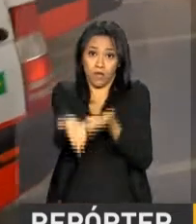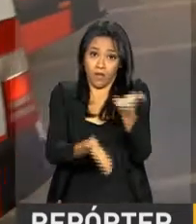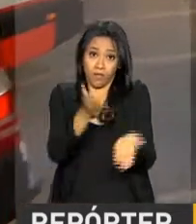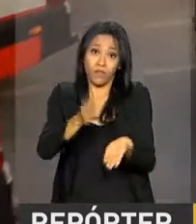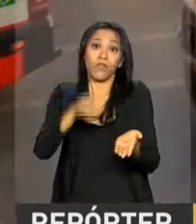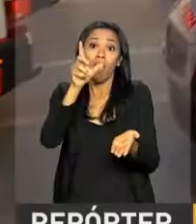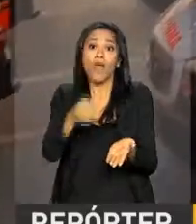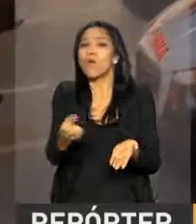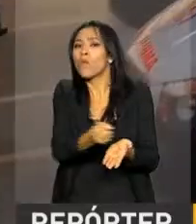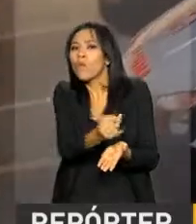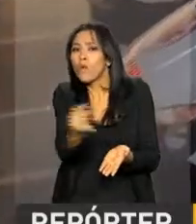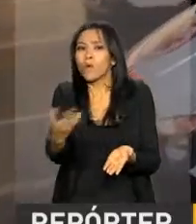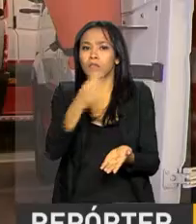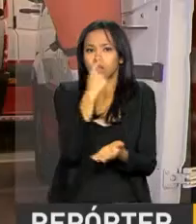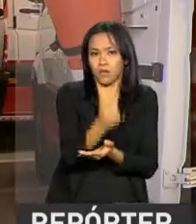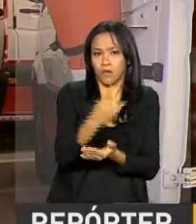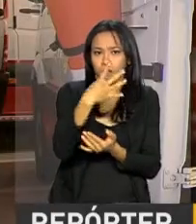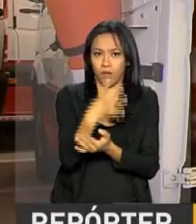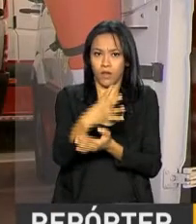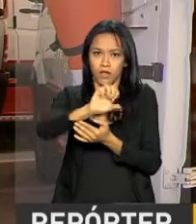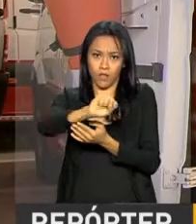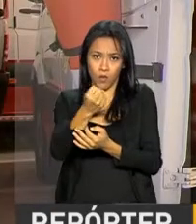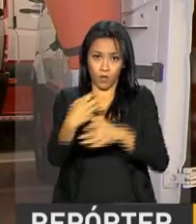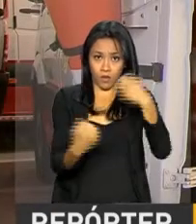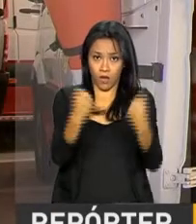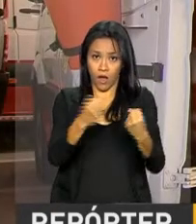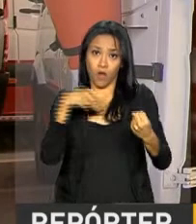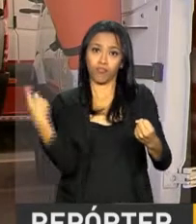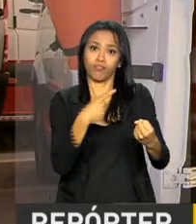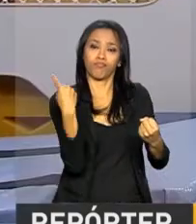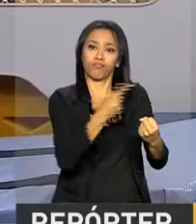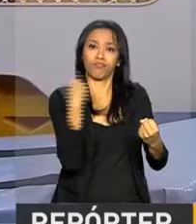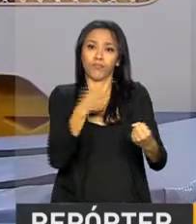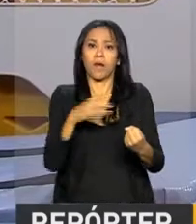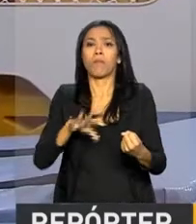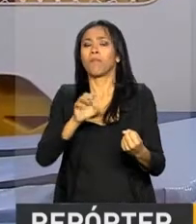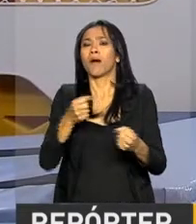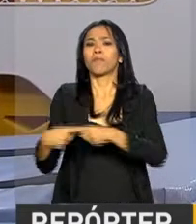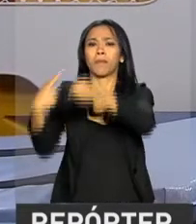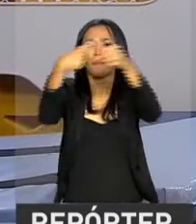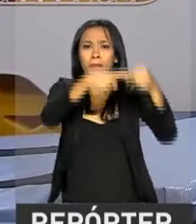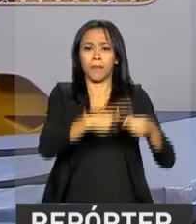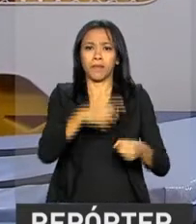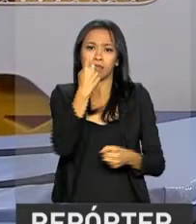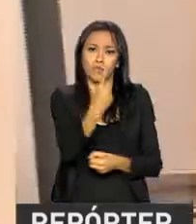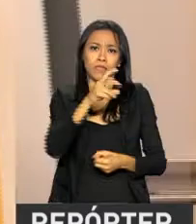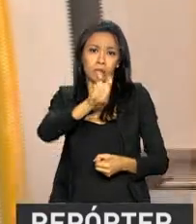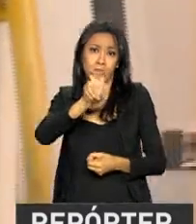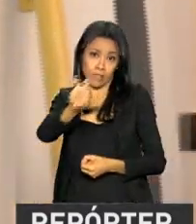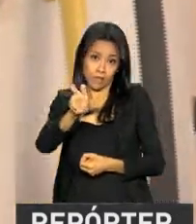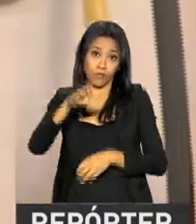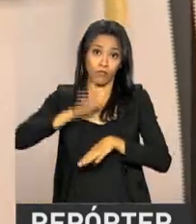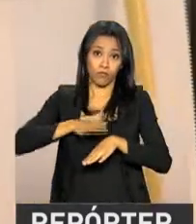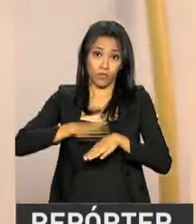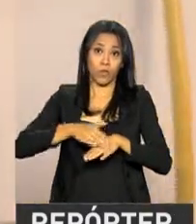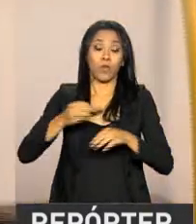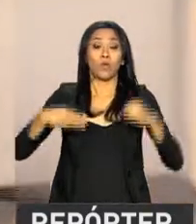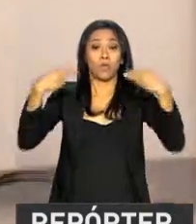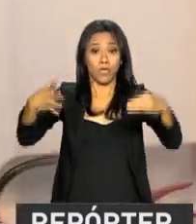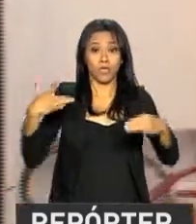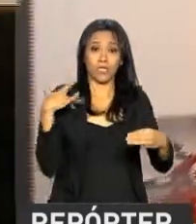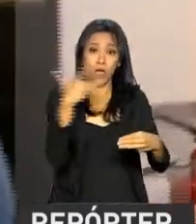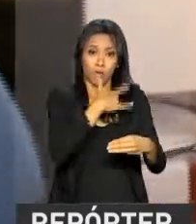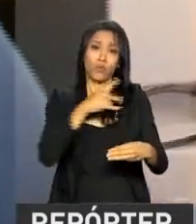148 novas ambulâncias para 155 municípios de acordo com o ministério da saúde um investimento vai garantir